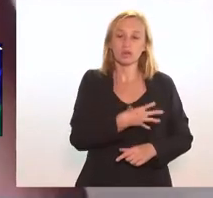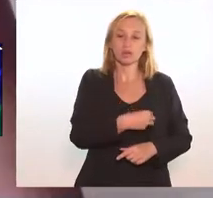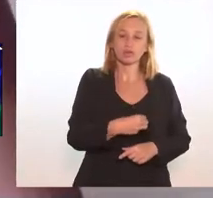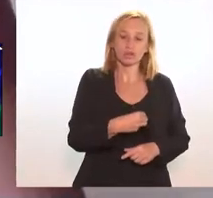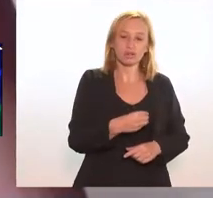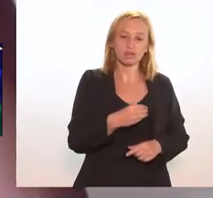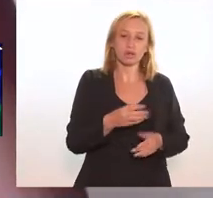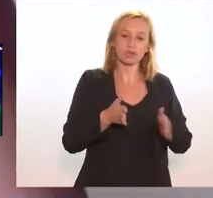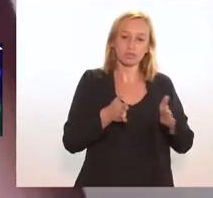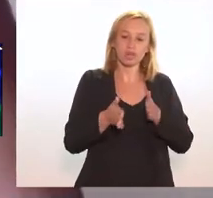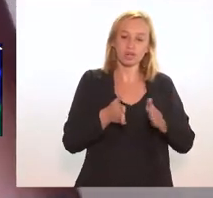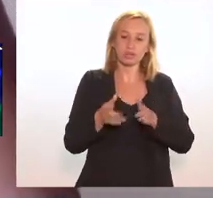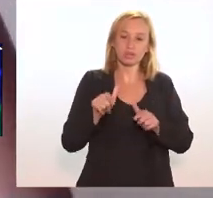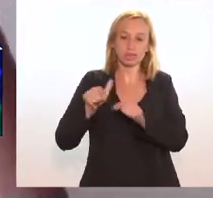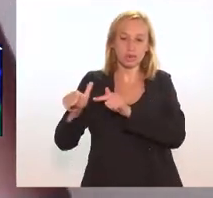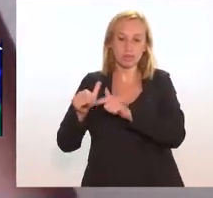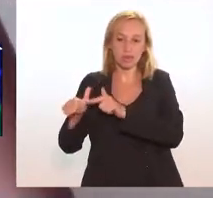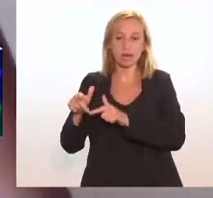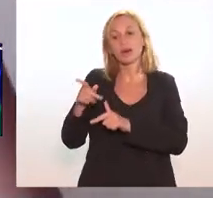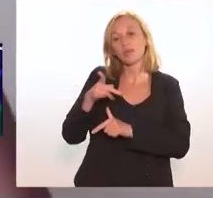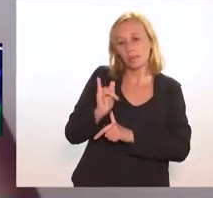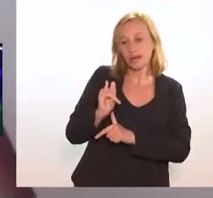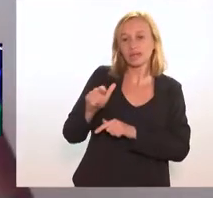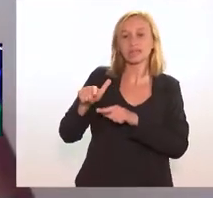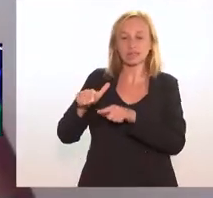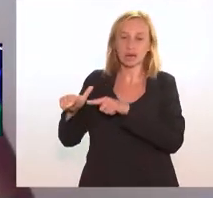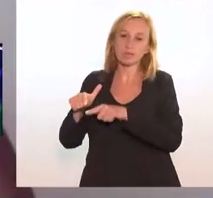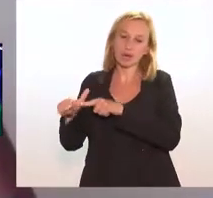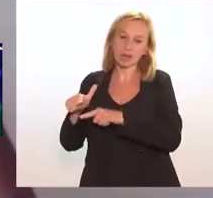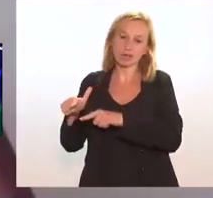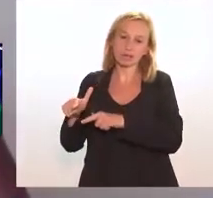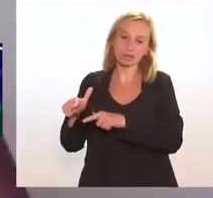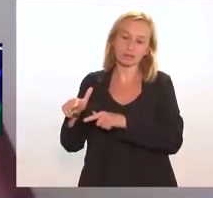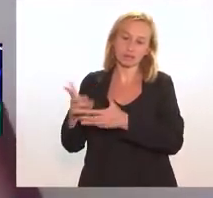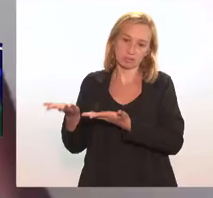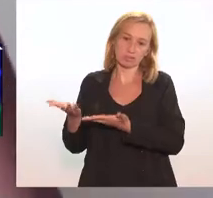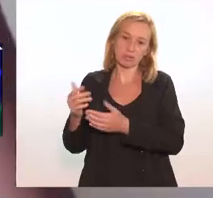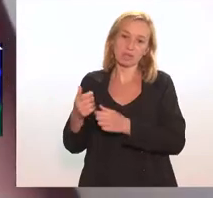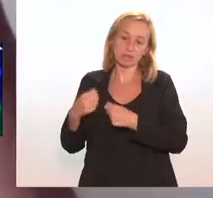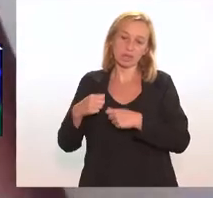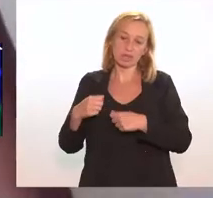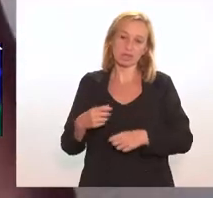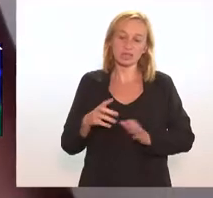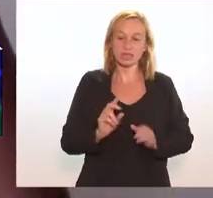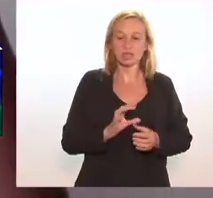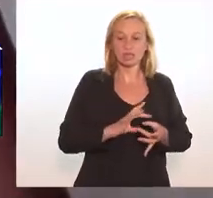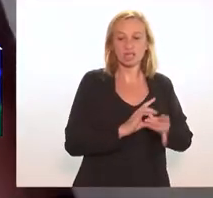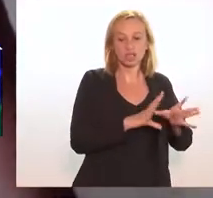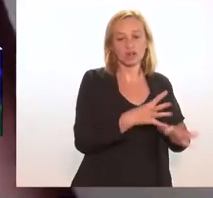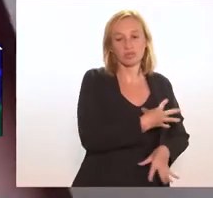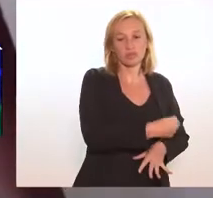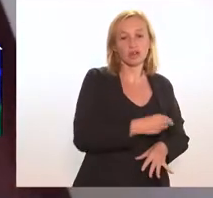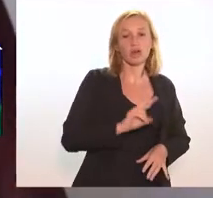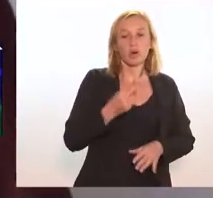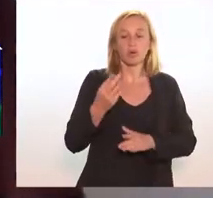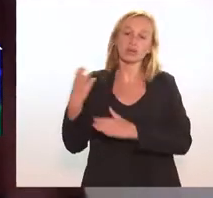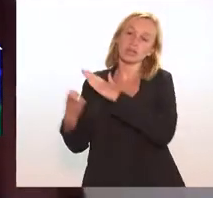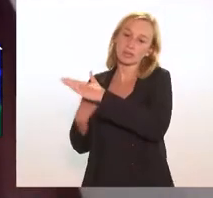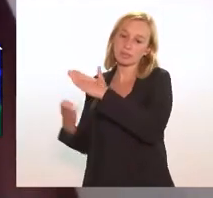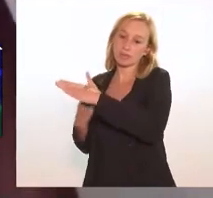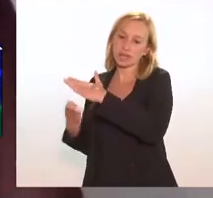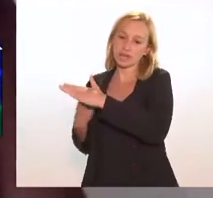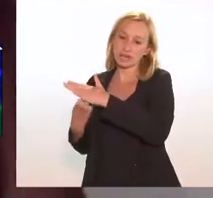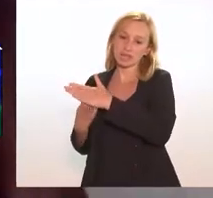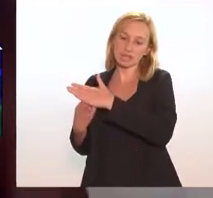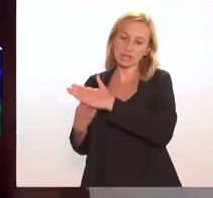período de trabalho. E muitos pais trabalham em serviços essenciais ou trabalham em empresas que não necessariamente são